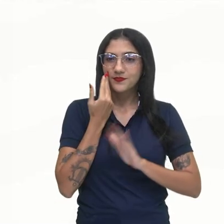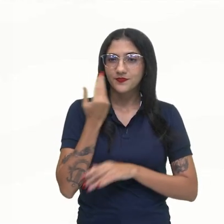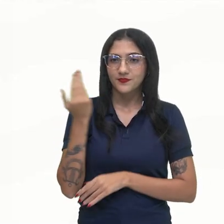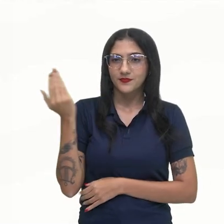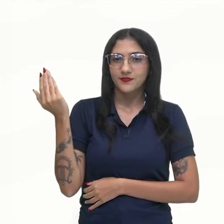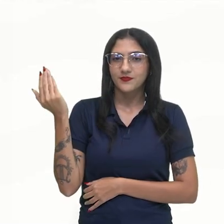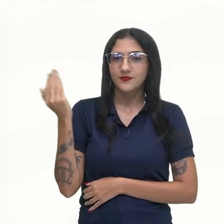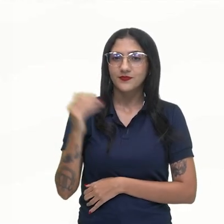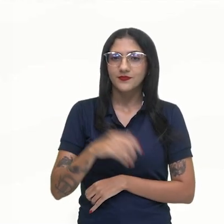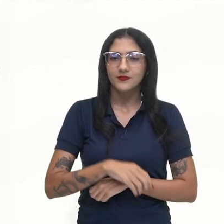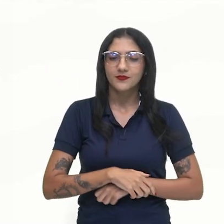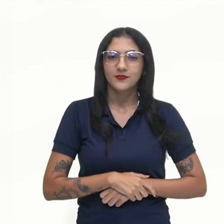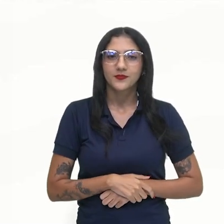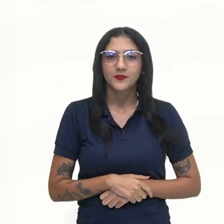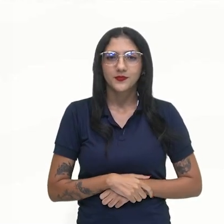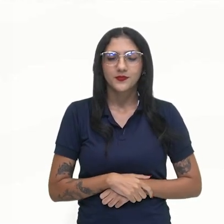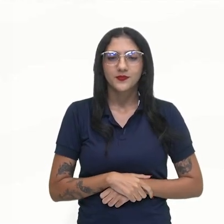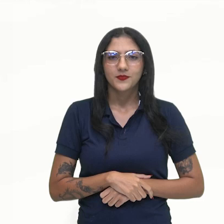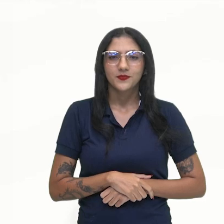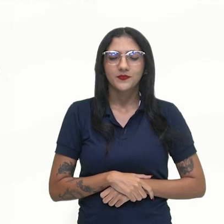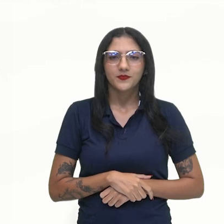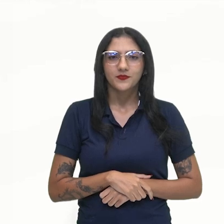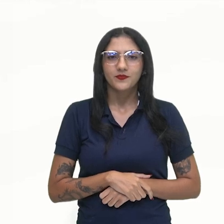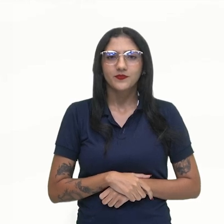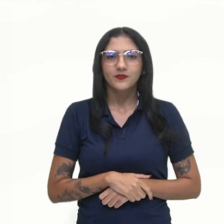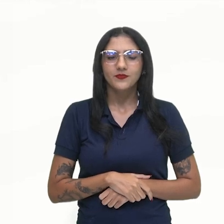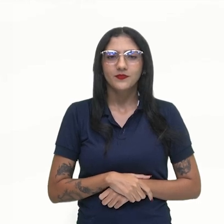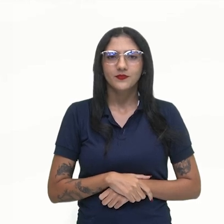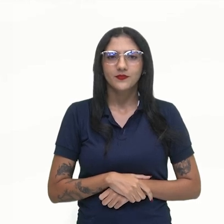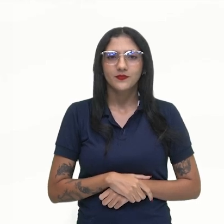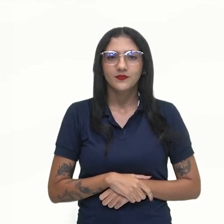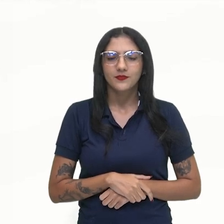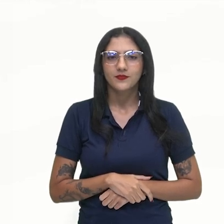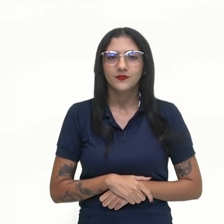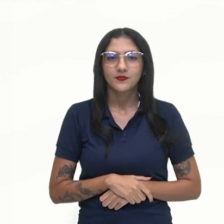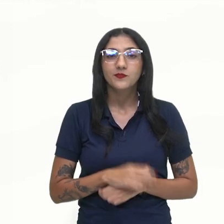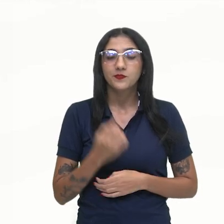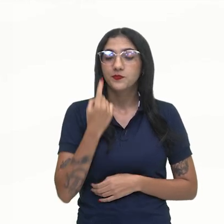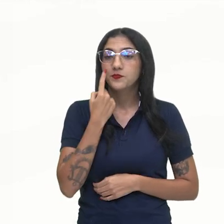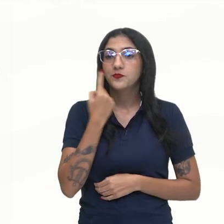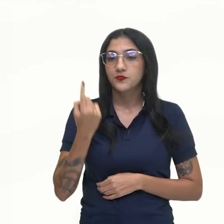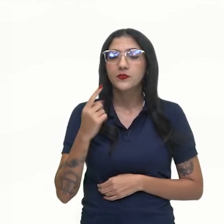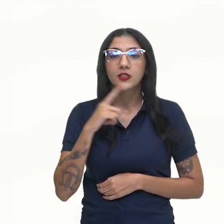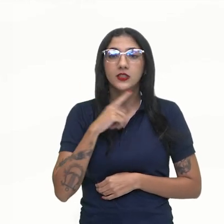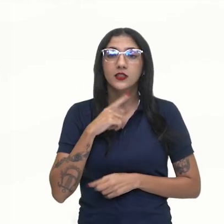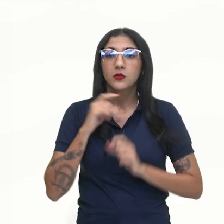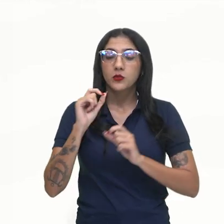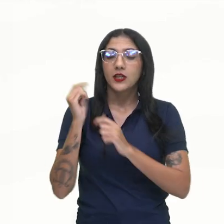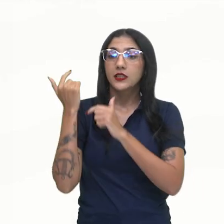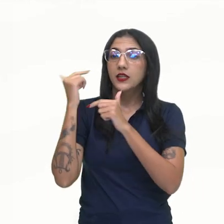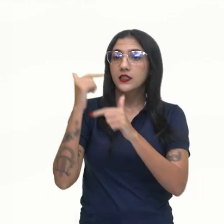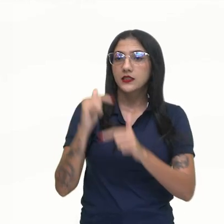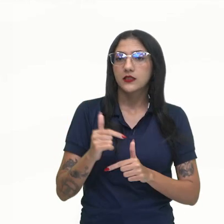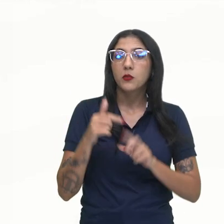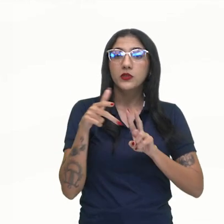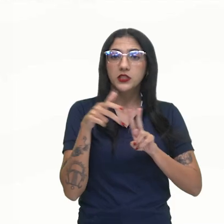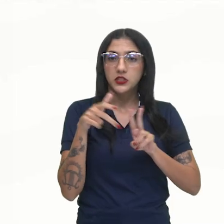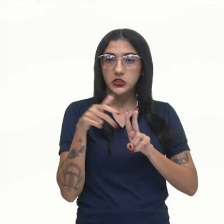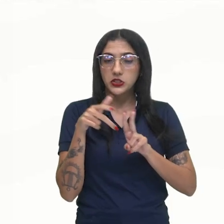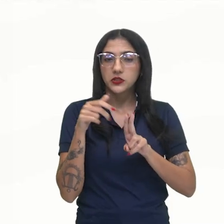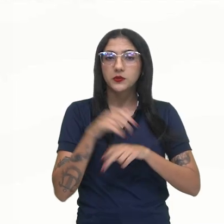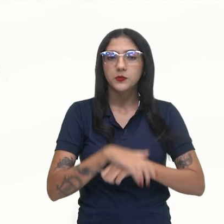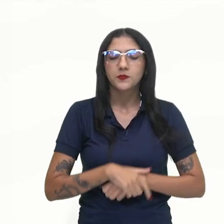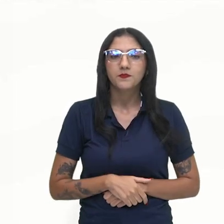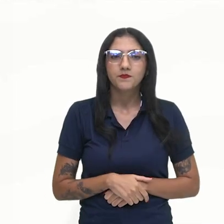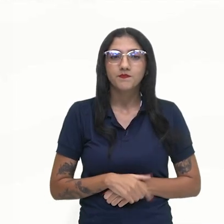together indigenous traditions, então traz aí ó, as tradições indígenas, enriched